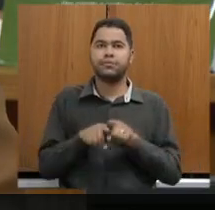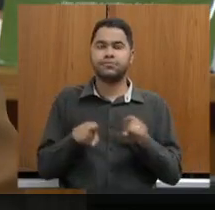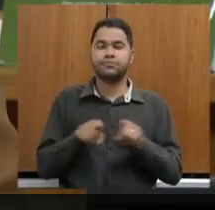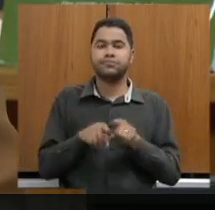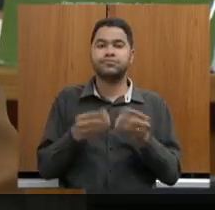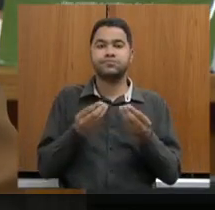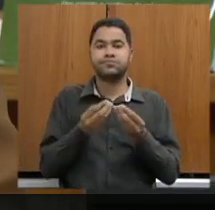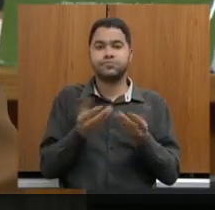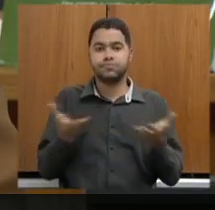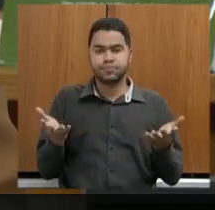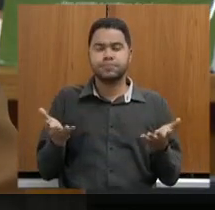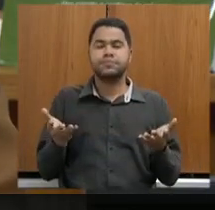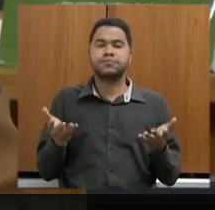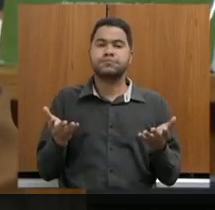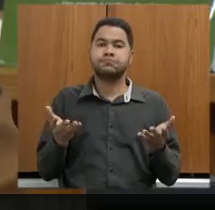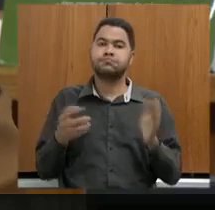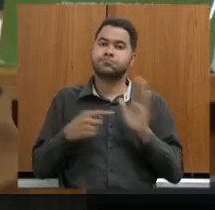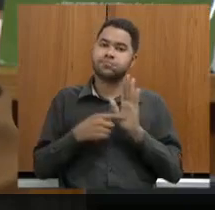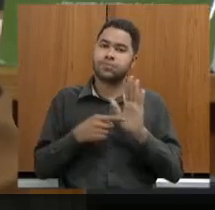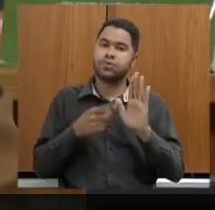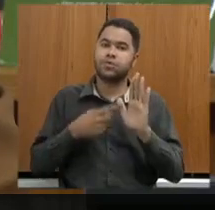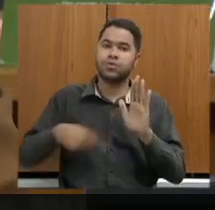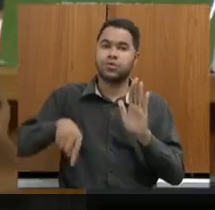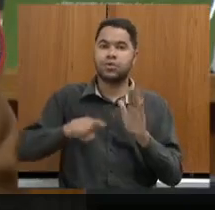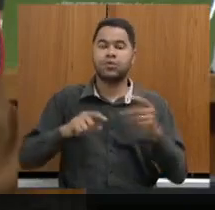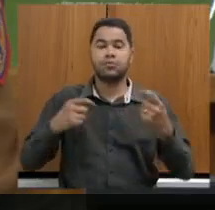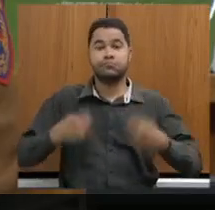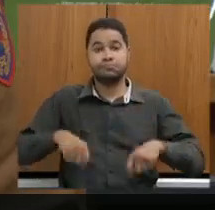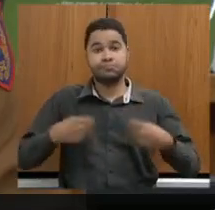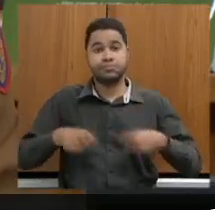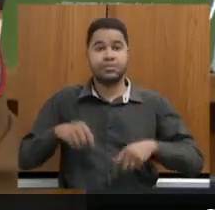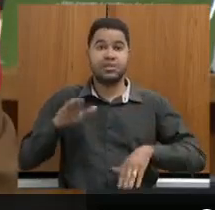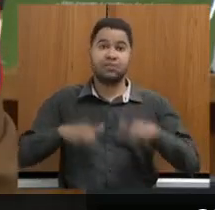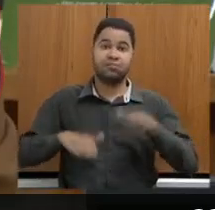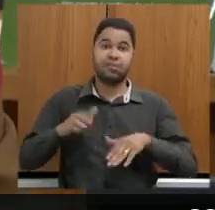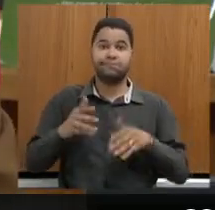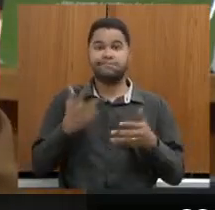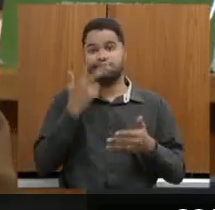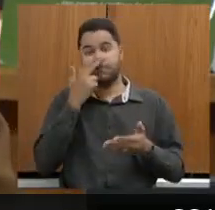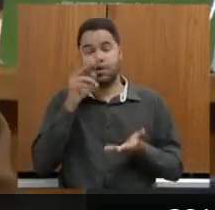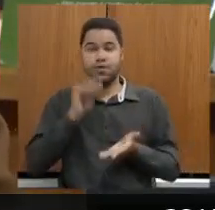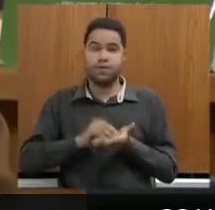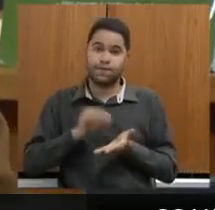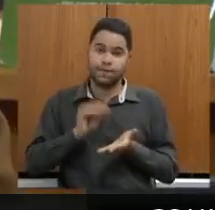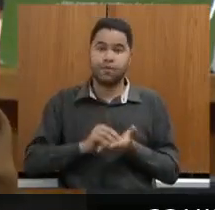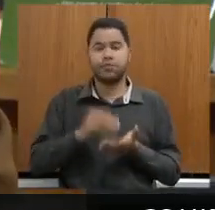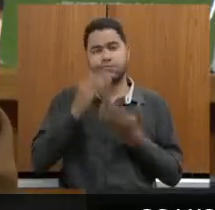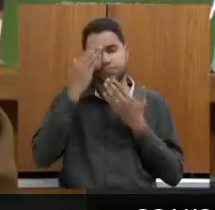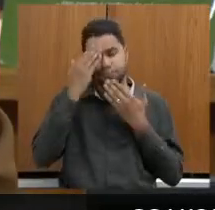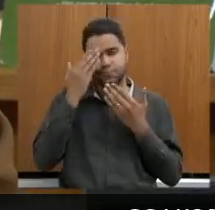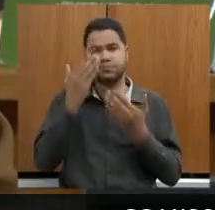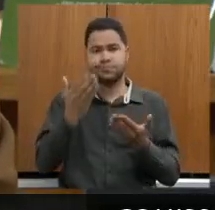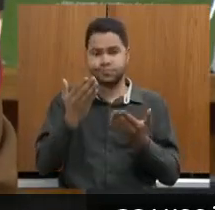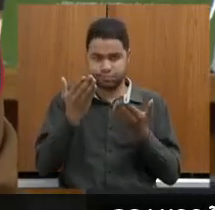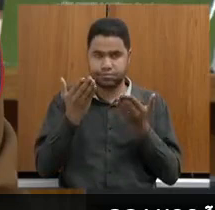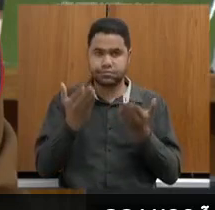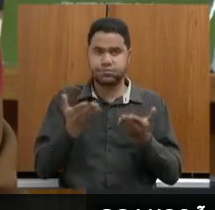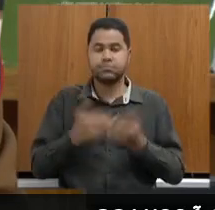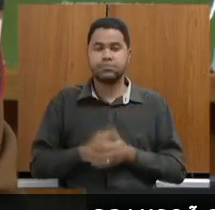trazer luz para mostrar para nós as necessidades que as vezes não chega directamente né a gente agradece